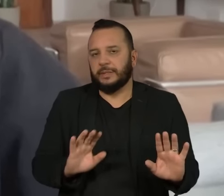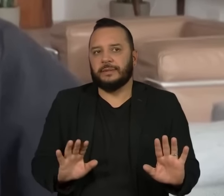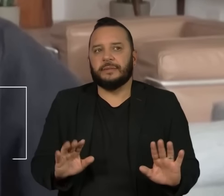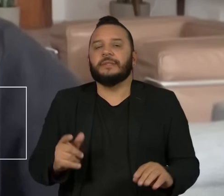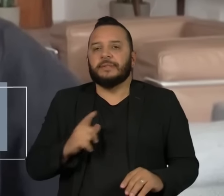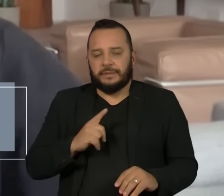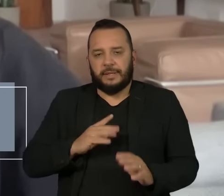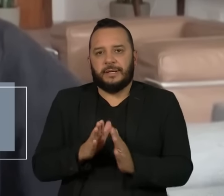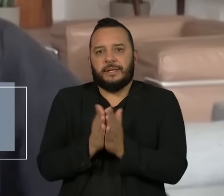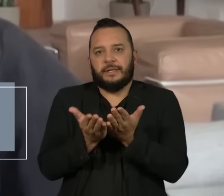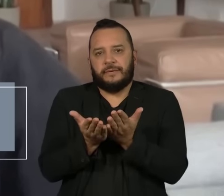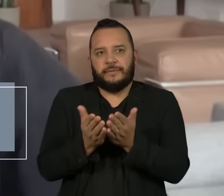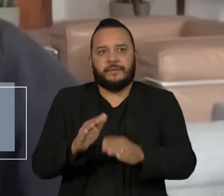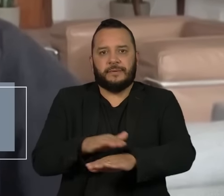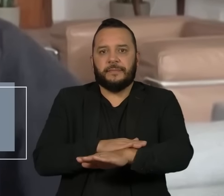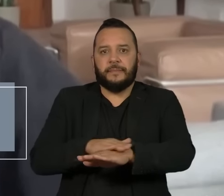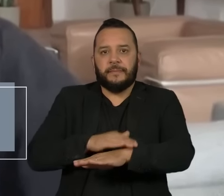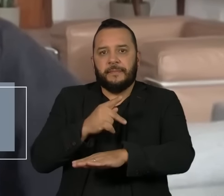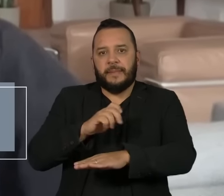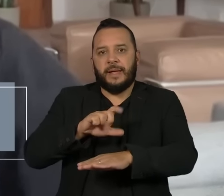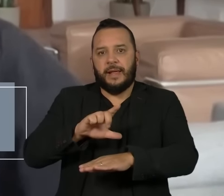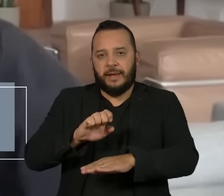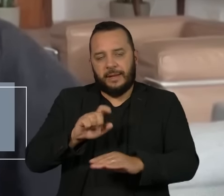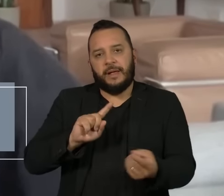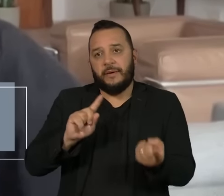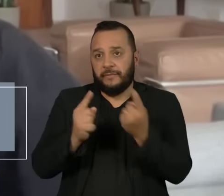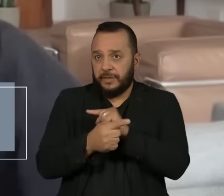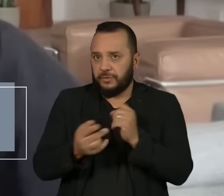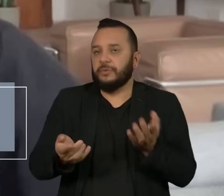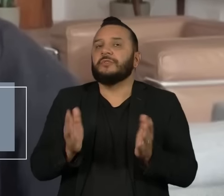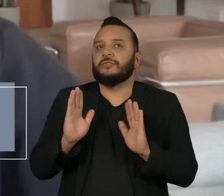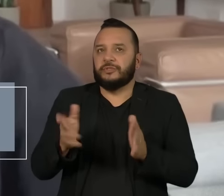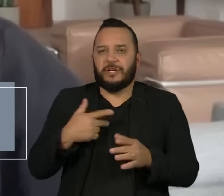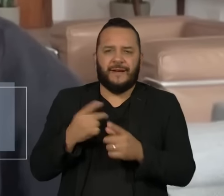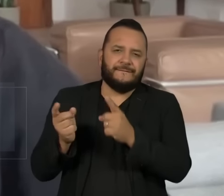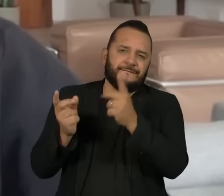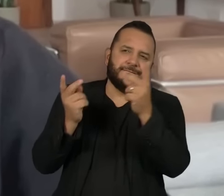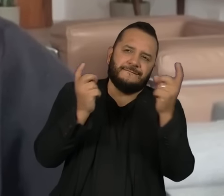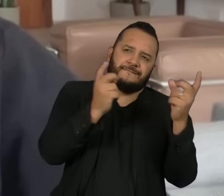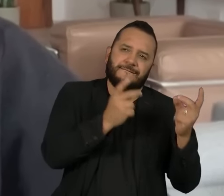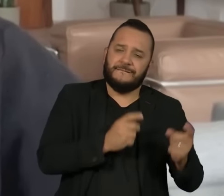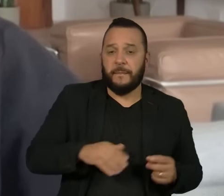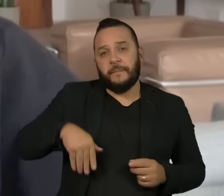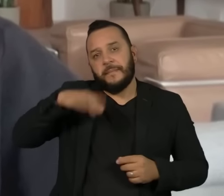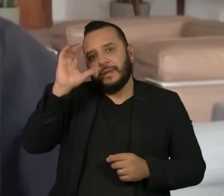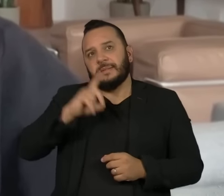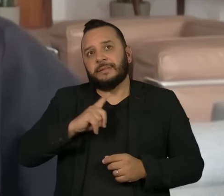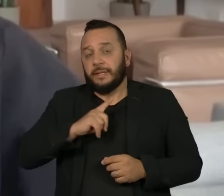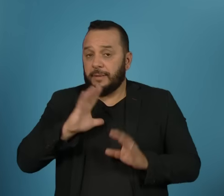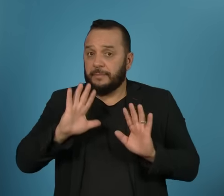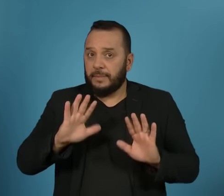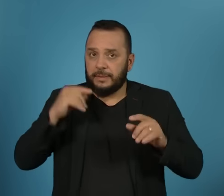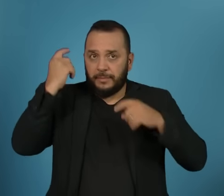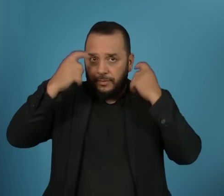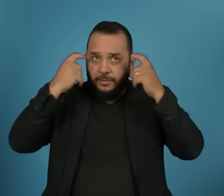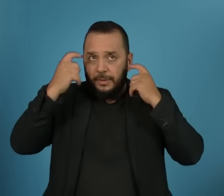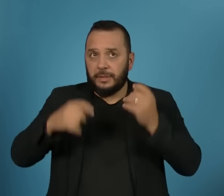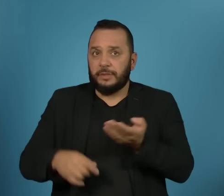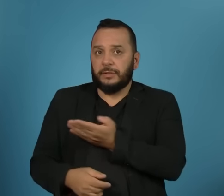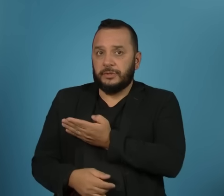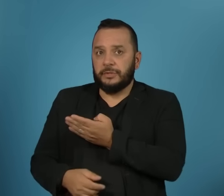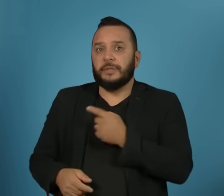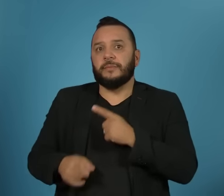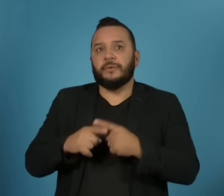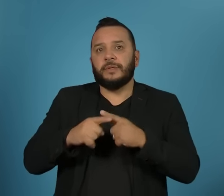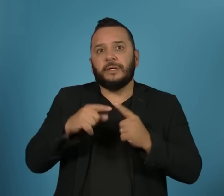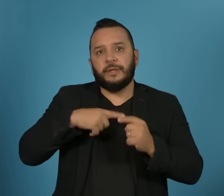da Pele agora chega em muitos mais lugares, né, que não chegava antes, mas é preocupante porque o que levou, né, as pessoas a ter mais